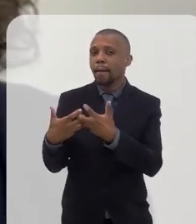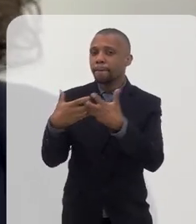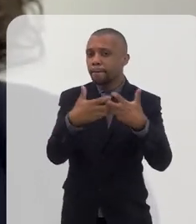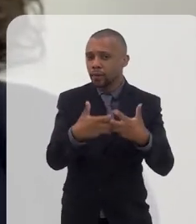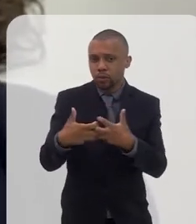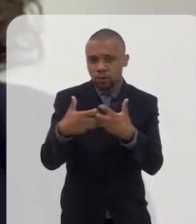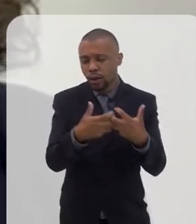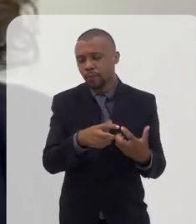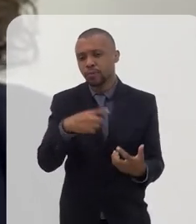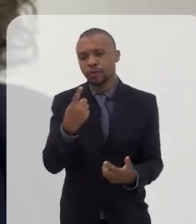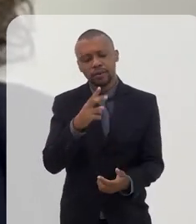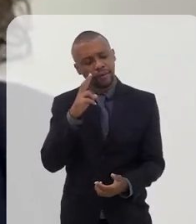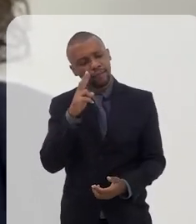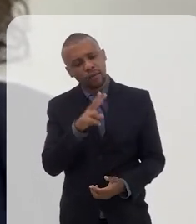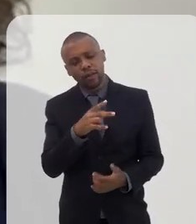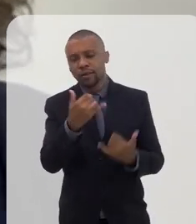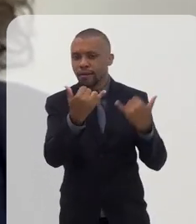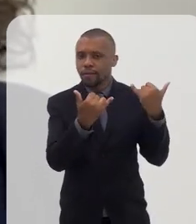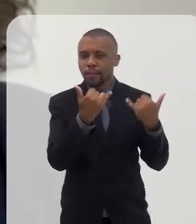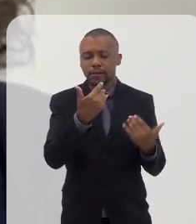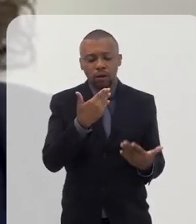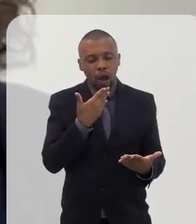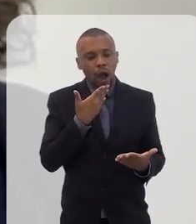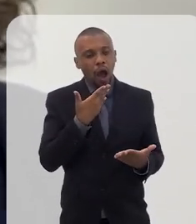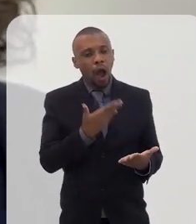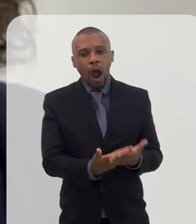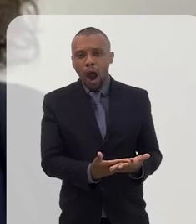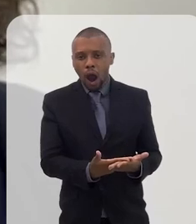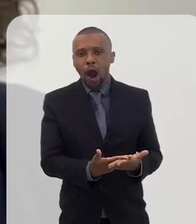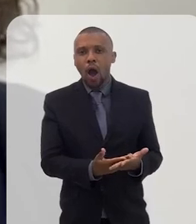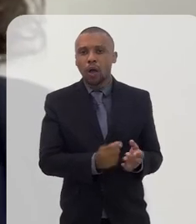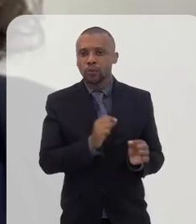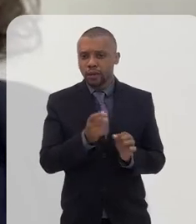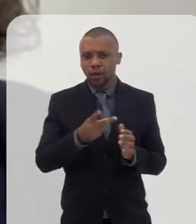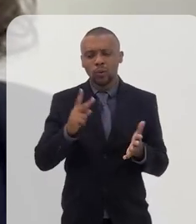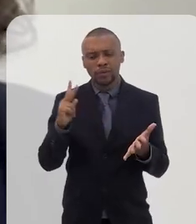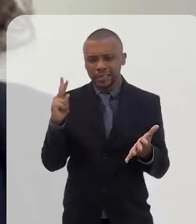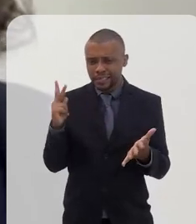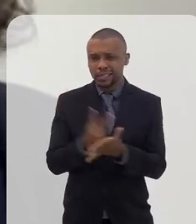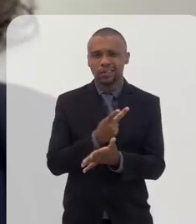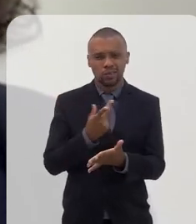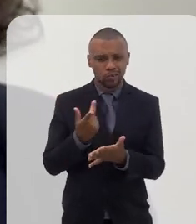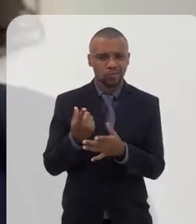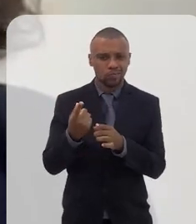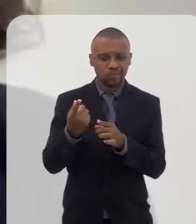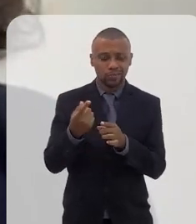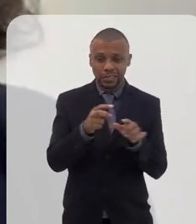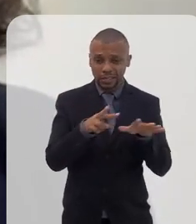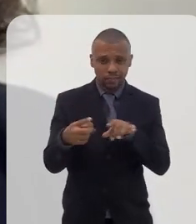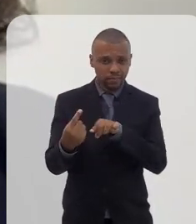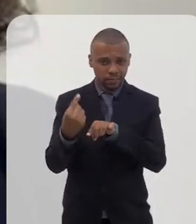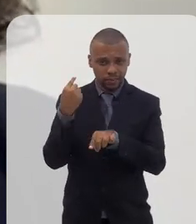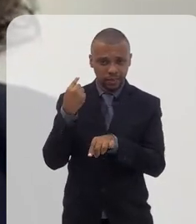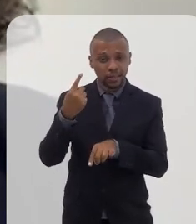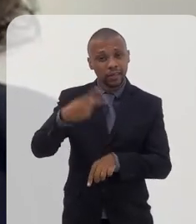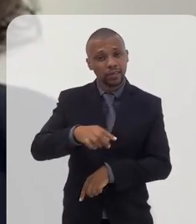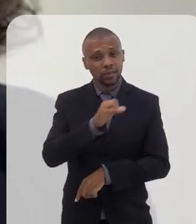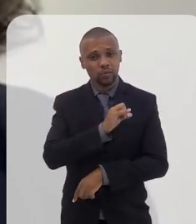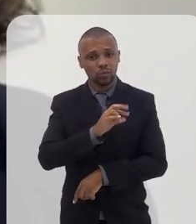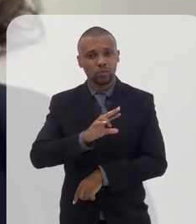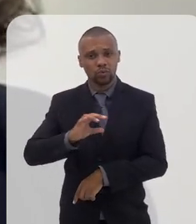está vendo aí, né, dados super chocantes do desastre ambiental que acabou de acontecer aqui no estado do Rio de